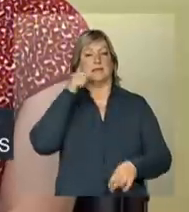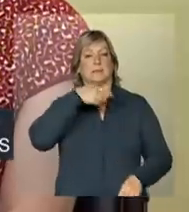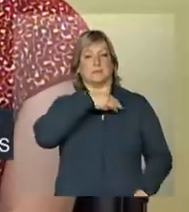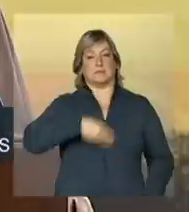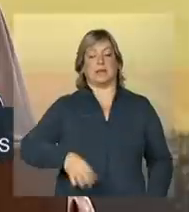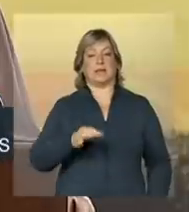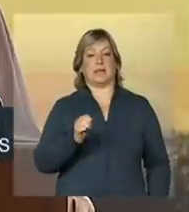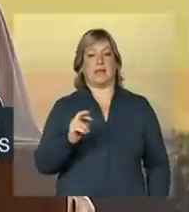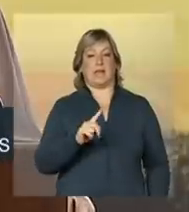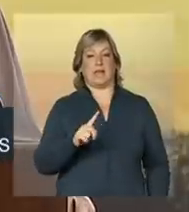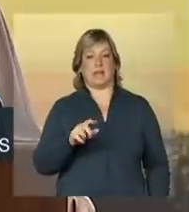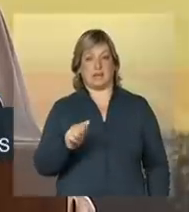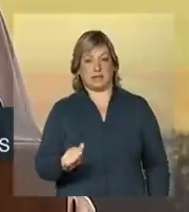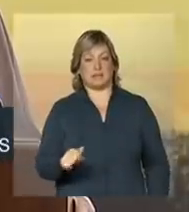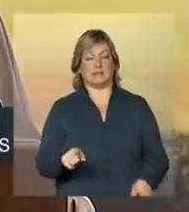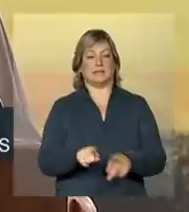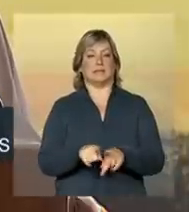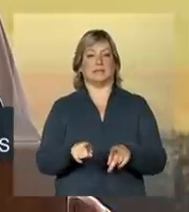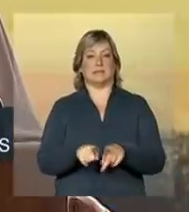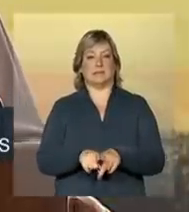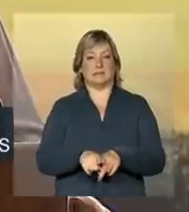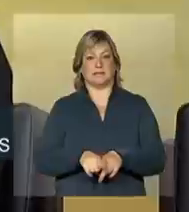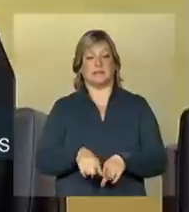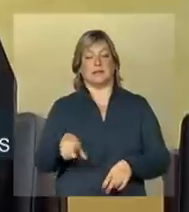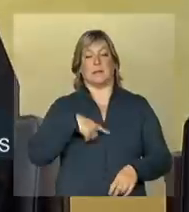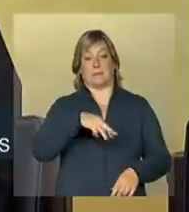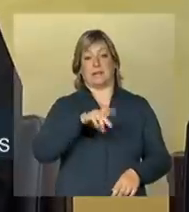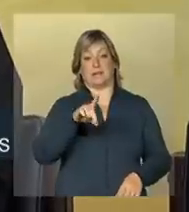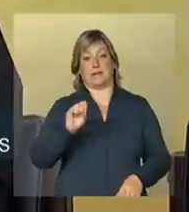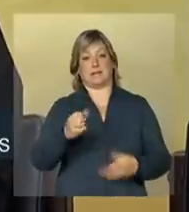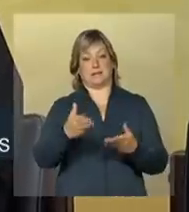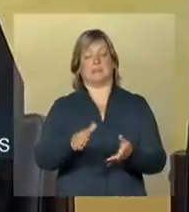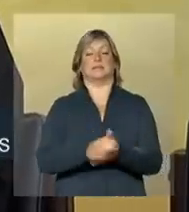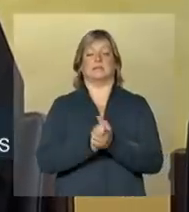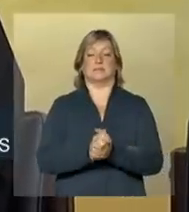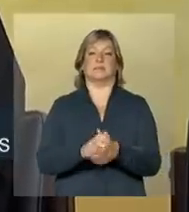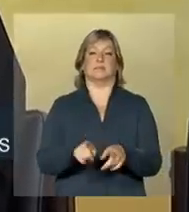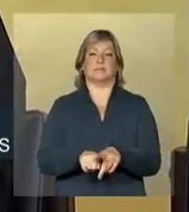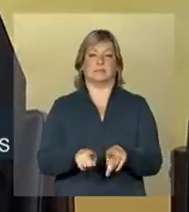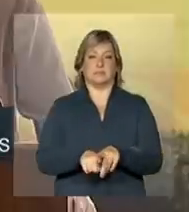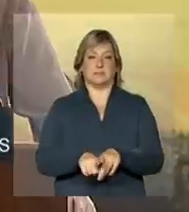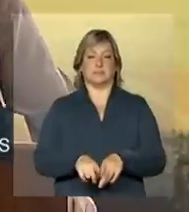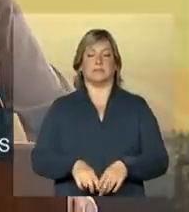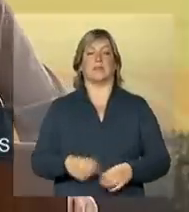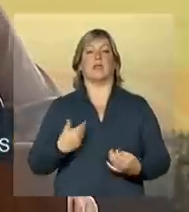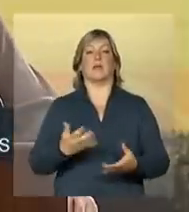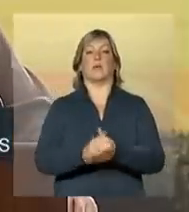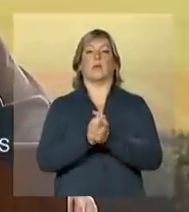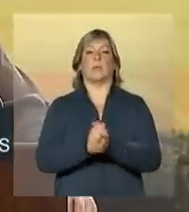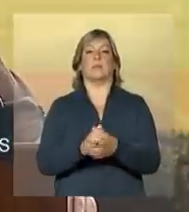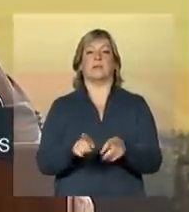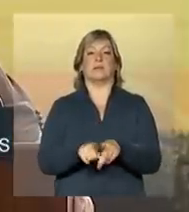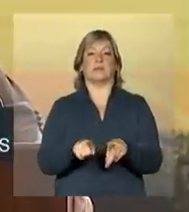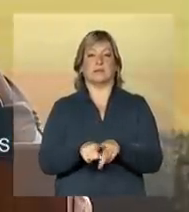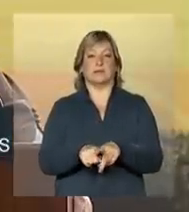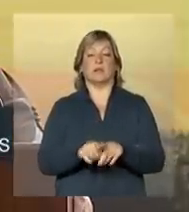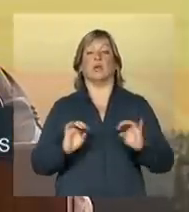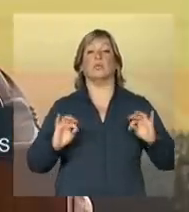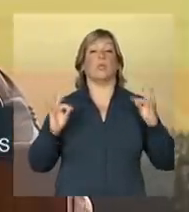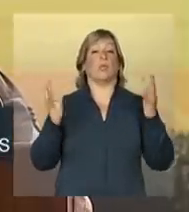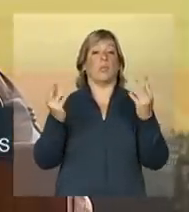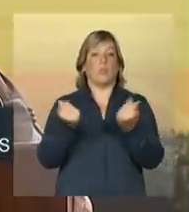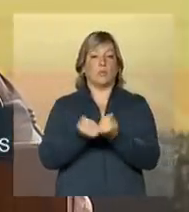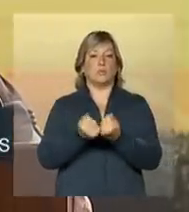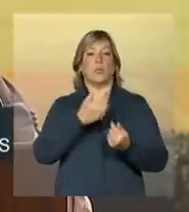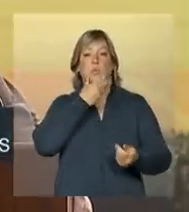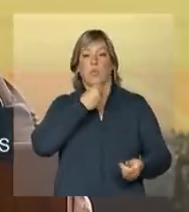Teresa Campelo do Desenvolvimento Social e combate à fome queria cumprimentar todos